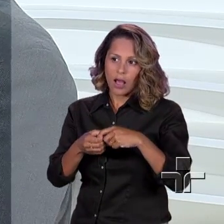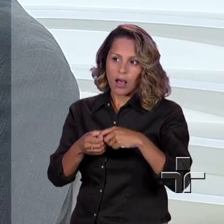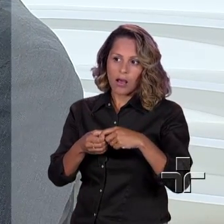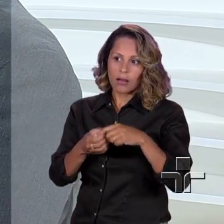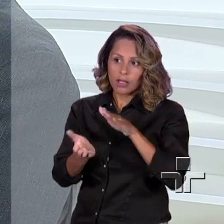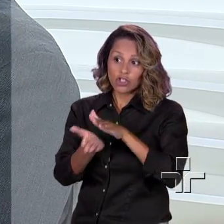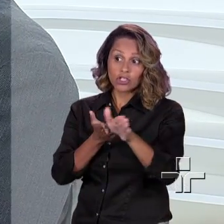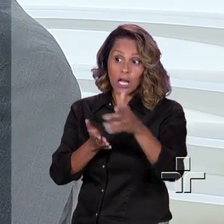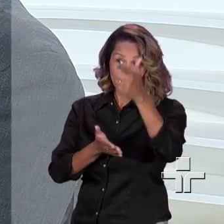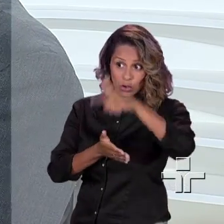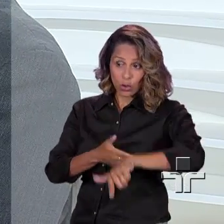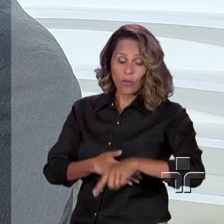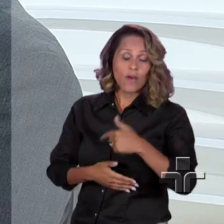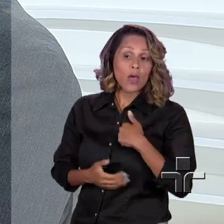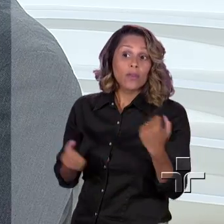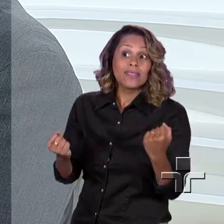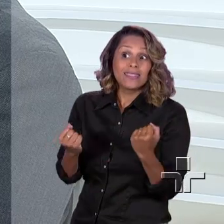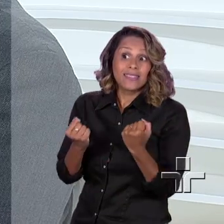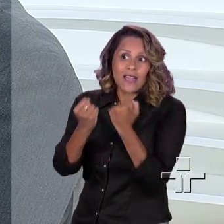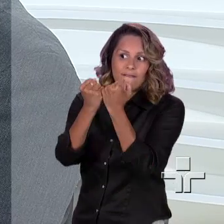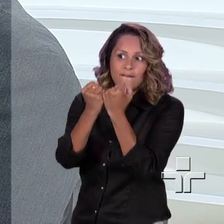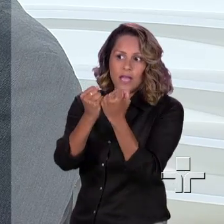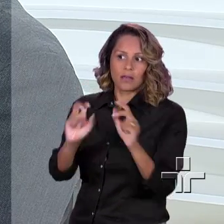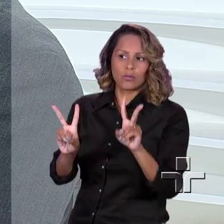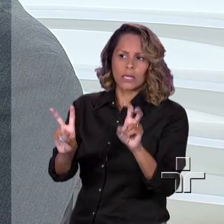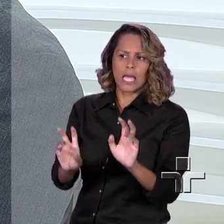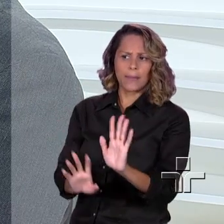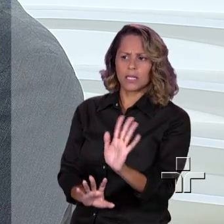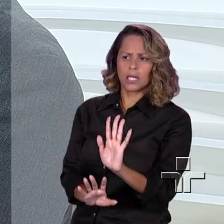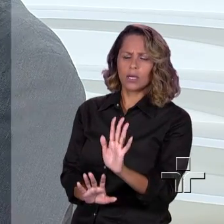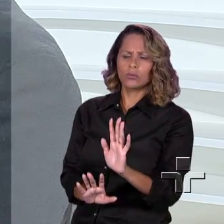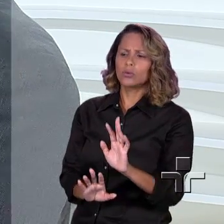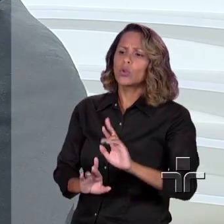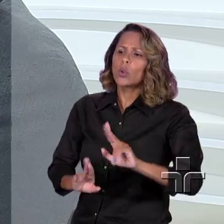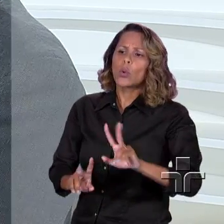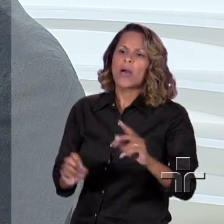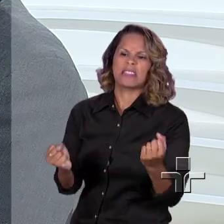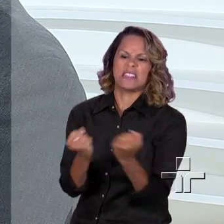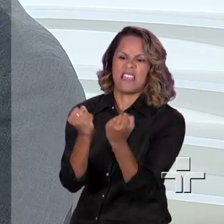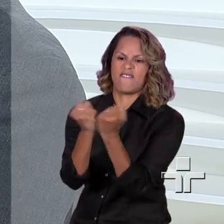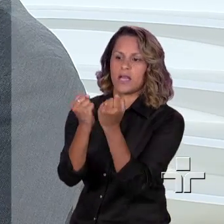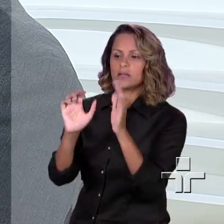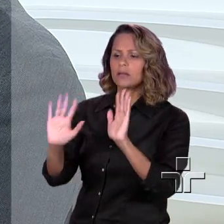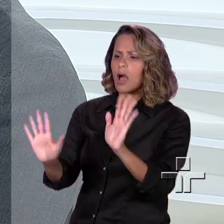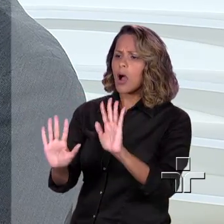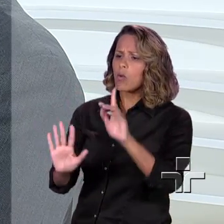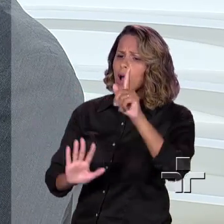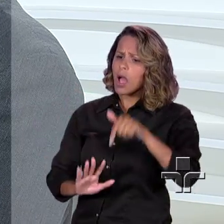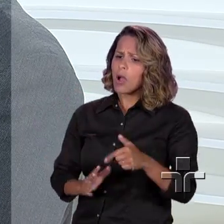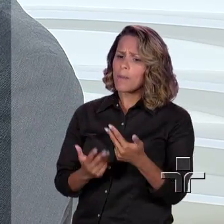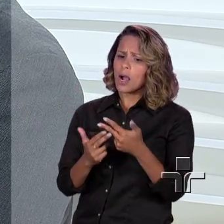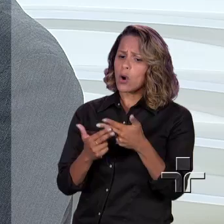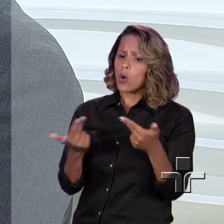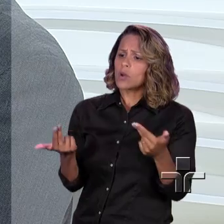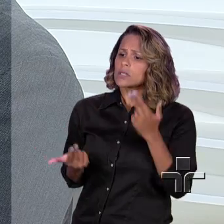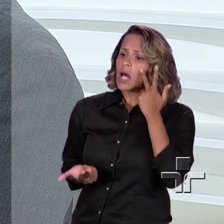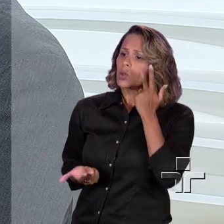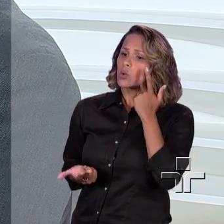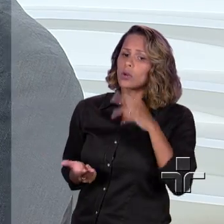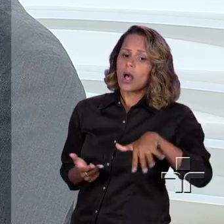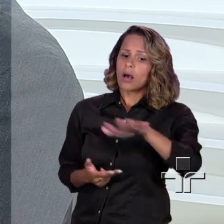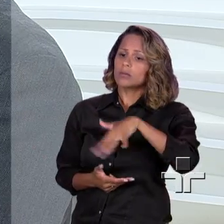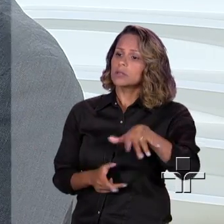eu não defendia a questão, quer dizer, não era para defender, era uma coisa natural, é uma coisa natural das pessoas. E eu sempre brinco